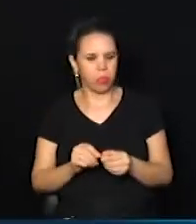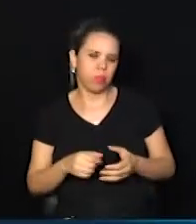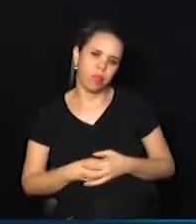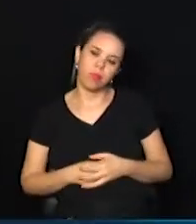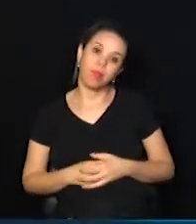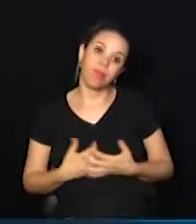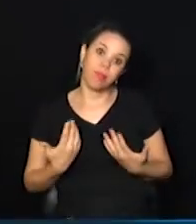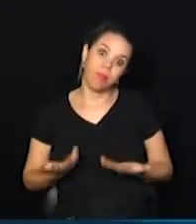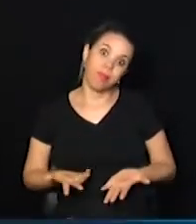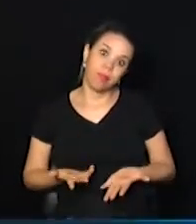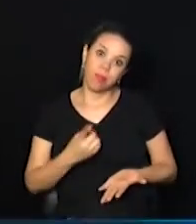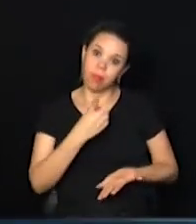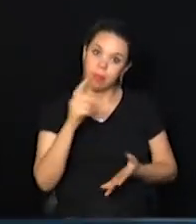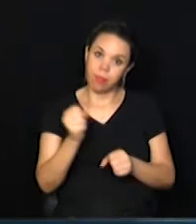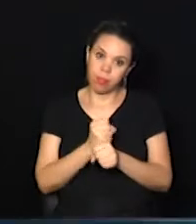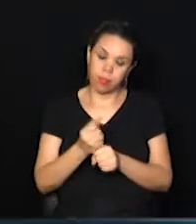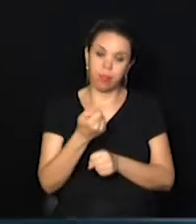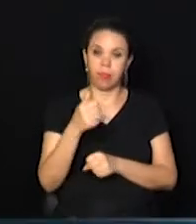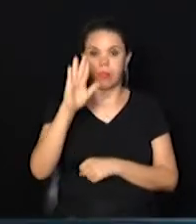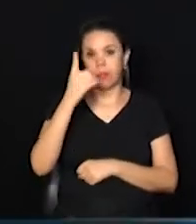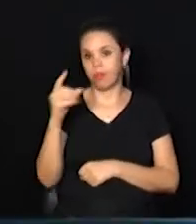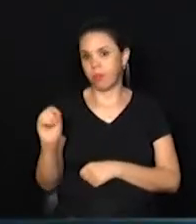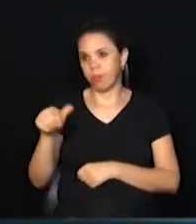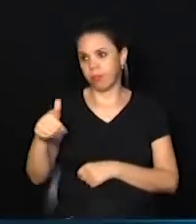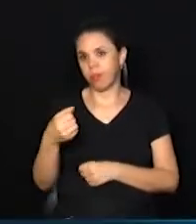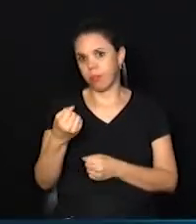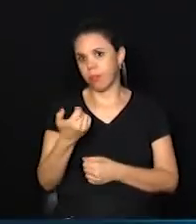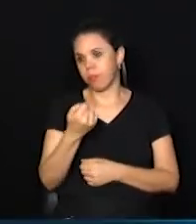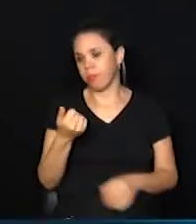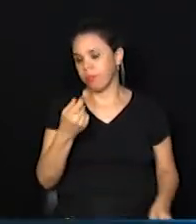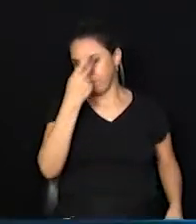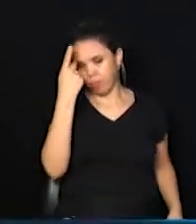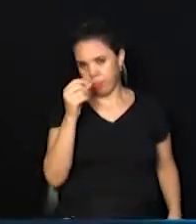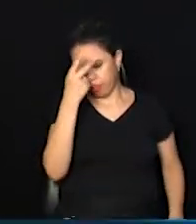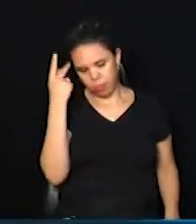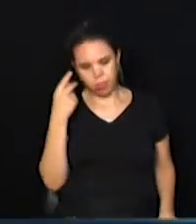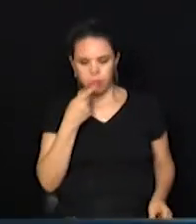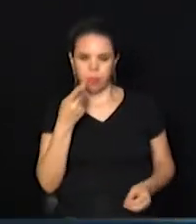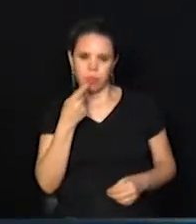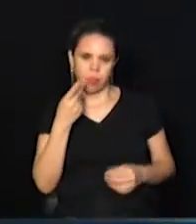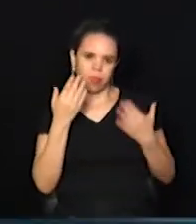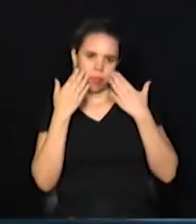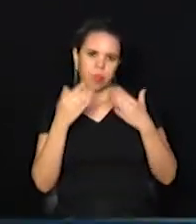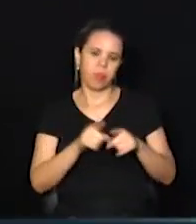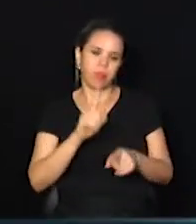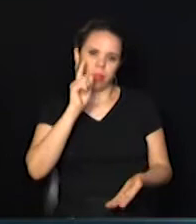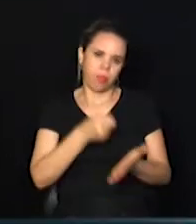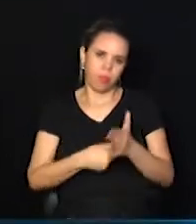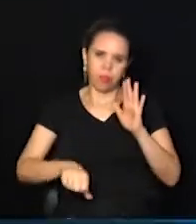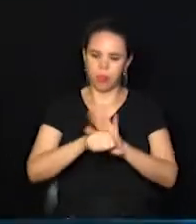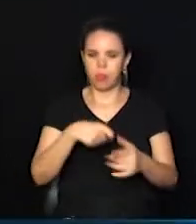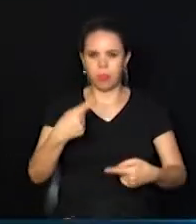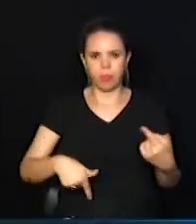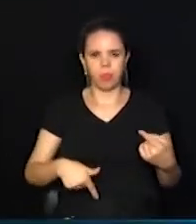Ora, se em 10 anos, pouco mais de 10 depoimentos foram colhidos, a tese de crime de mando, de crime político não